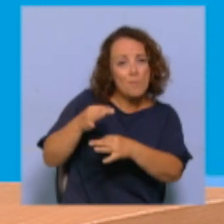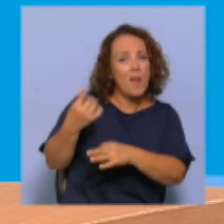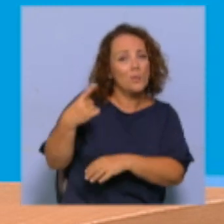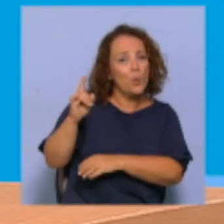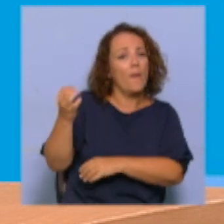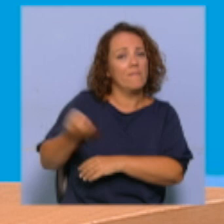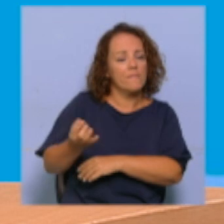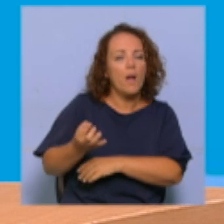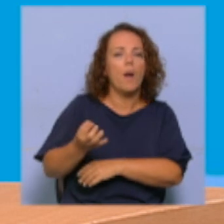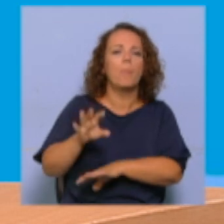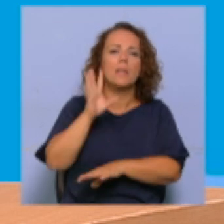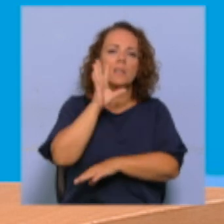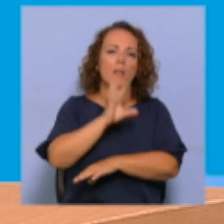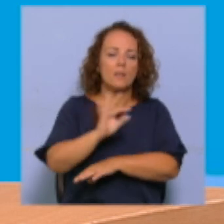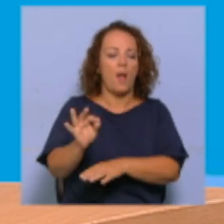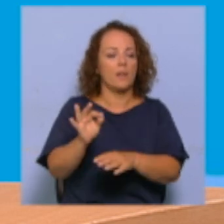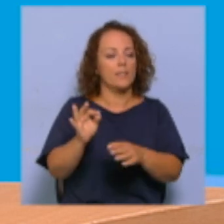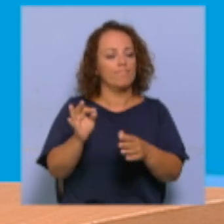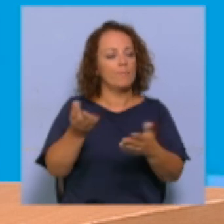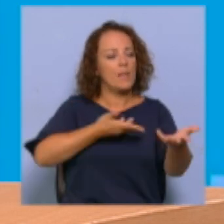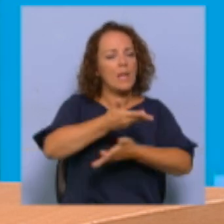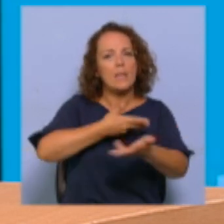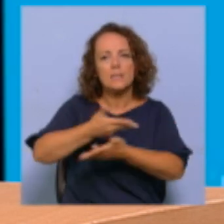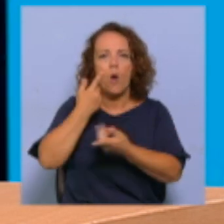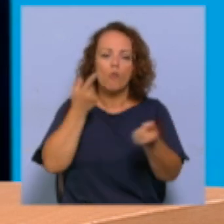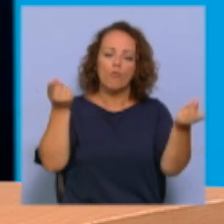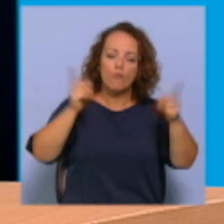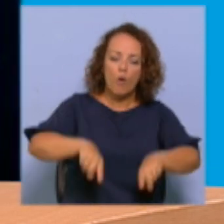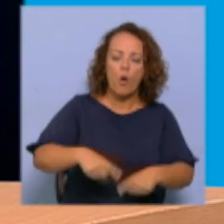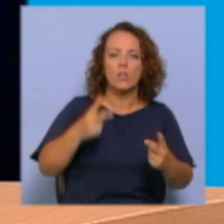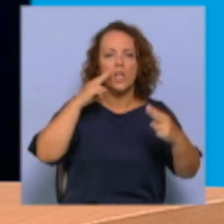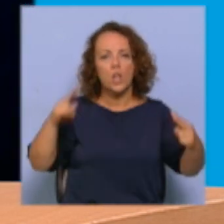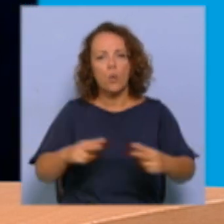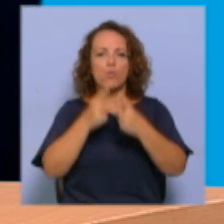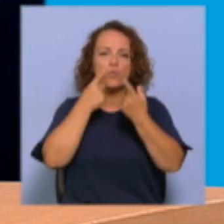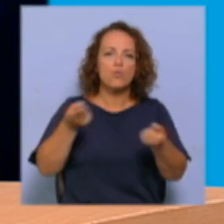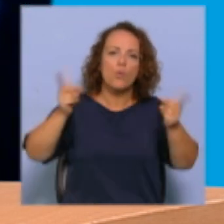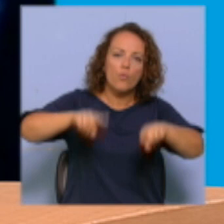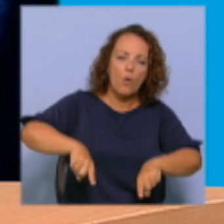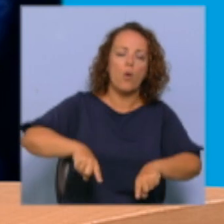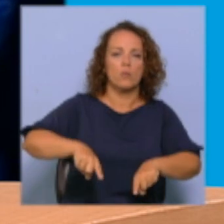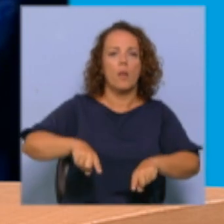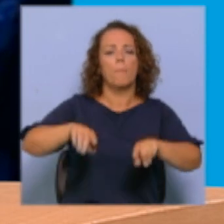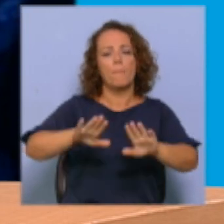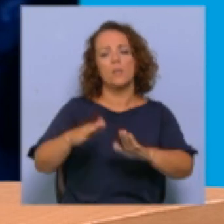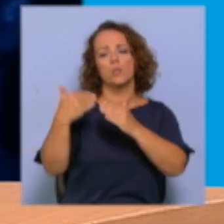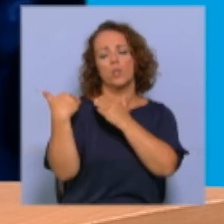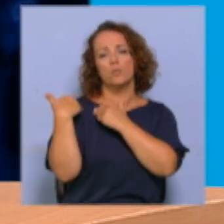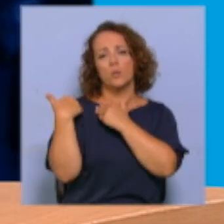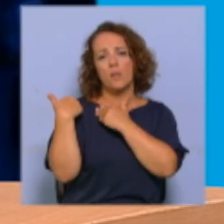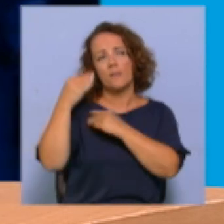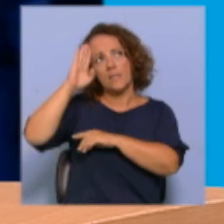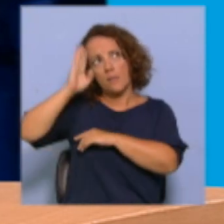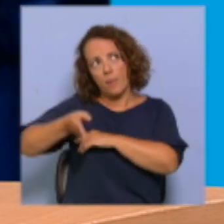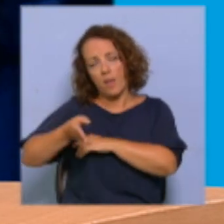recuperarmos relações, recuperarmos encontros e compatibilizarmos de uma maneira responsável aquilo que são as regras